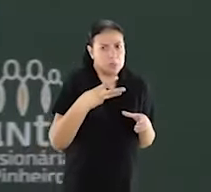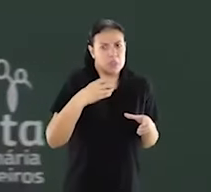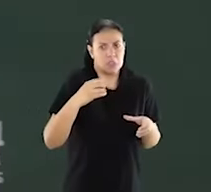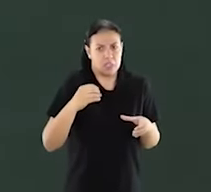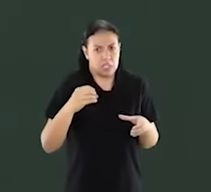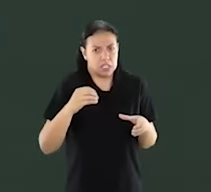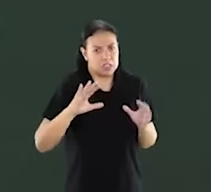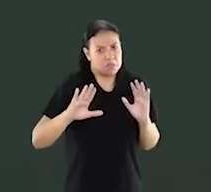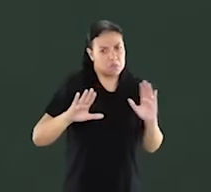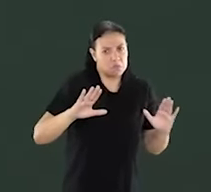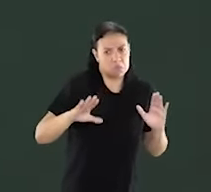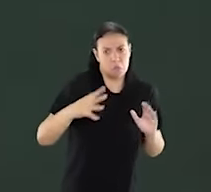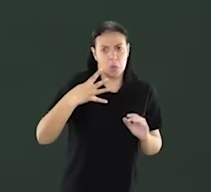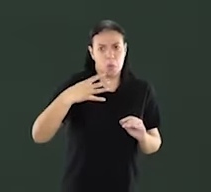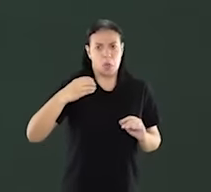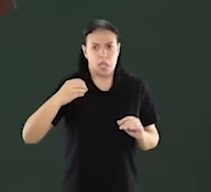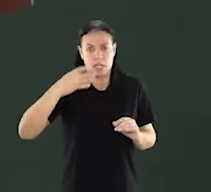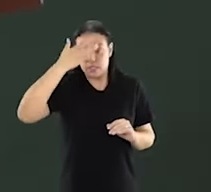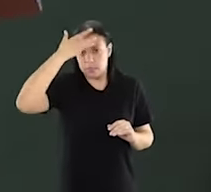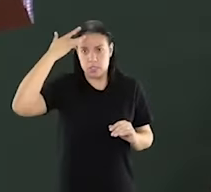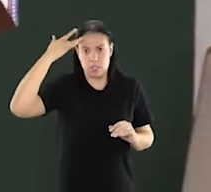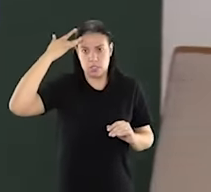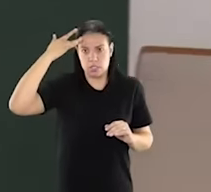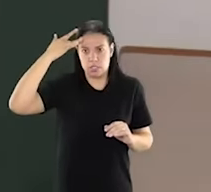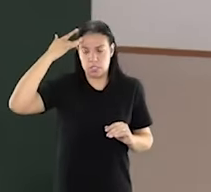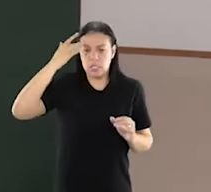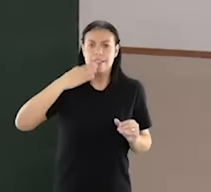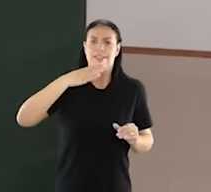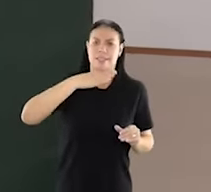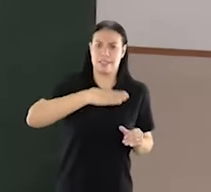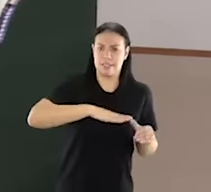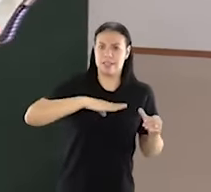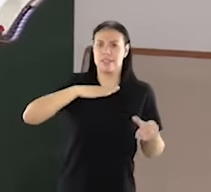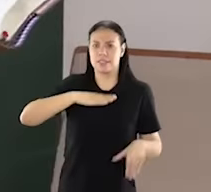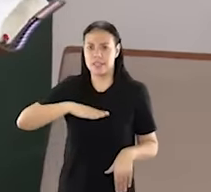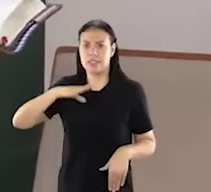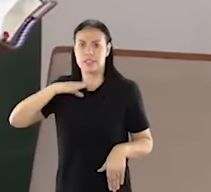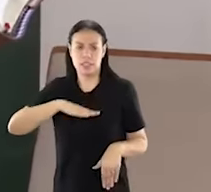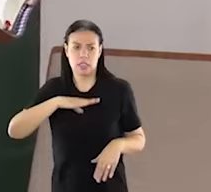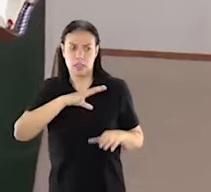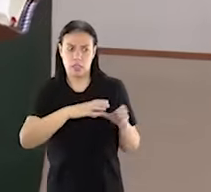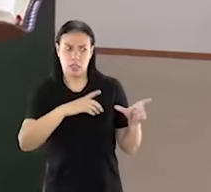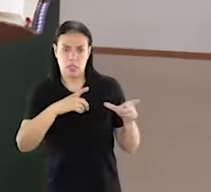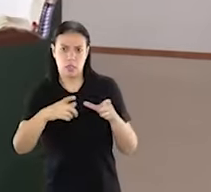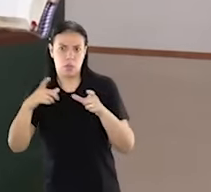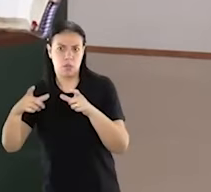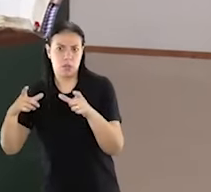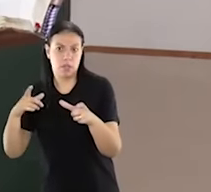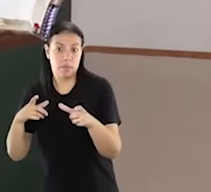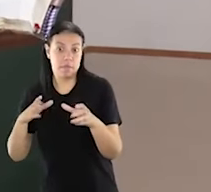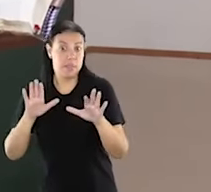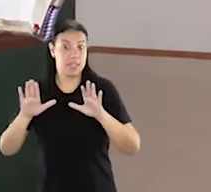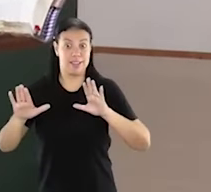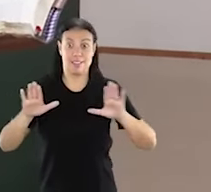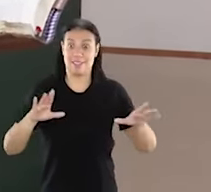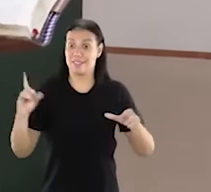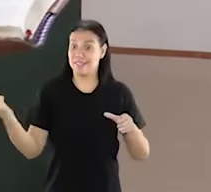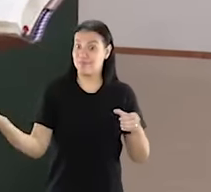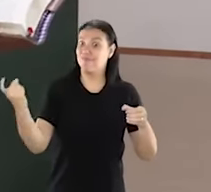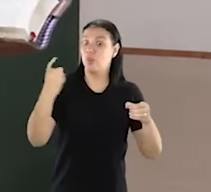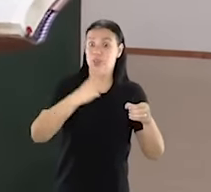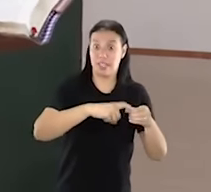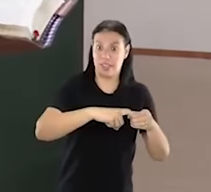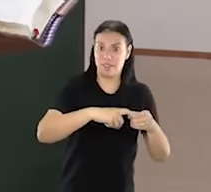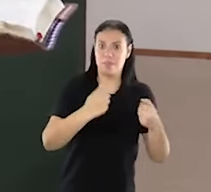pessoas. O fato é que de cidade em cidade eles iam, e nem sempre dava para ir e voltar. Tinha que